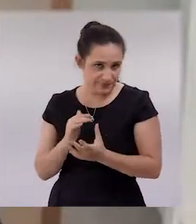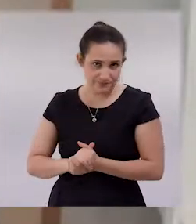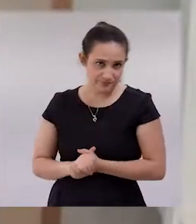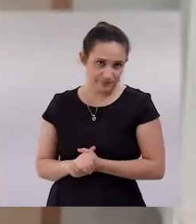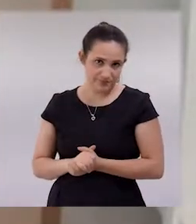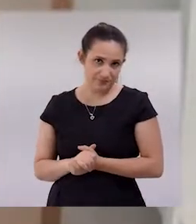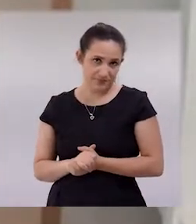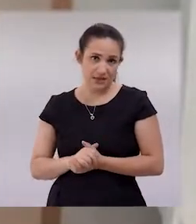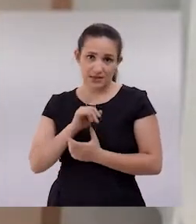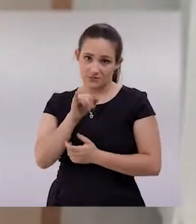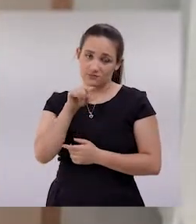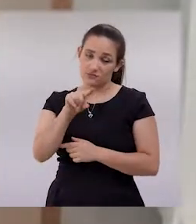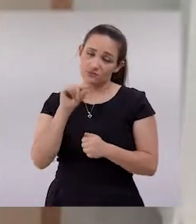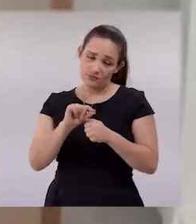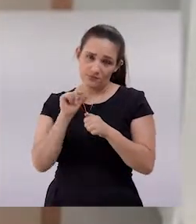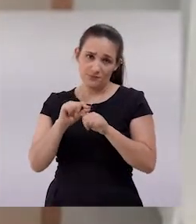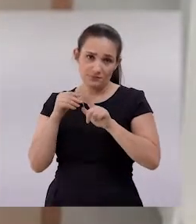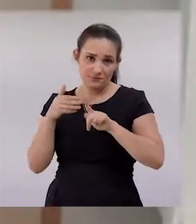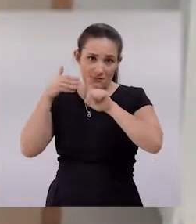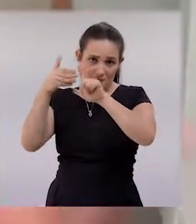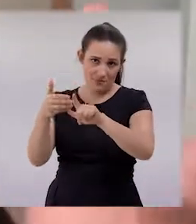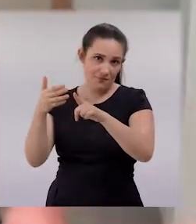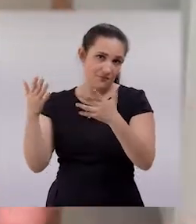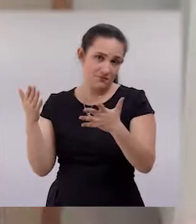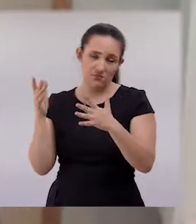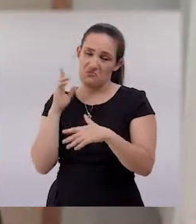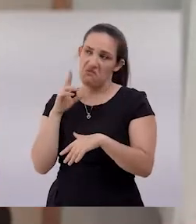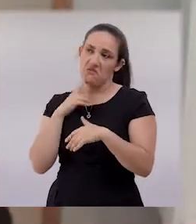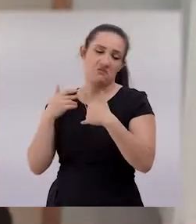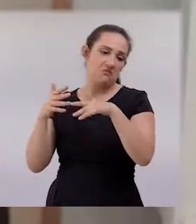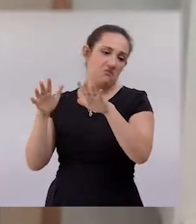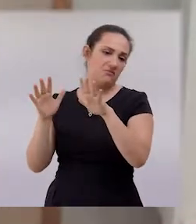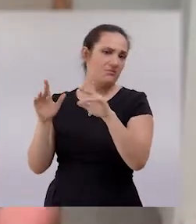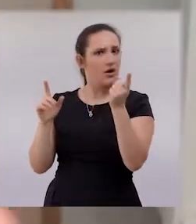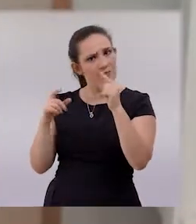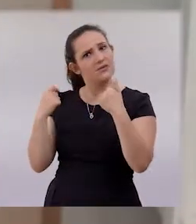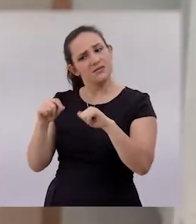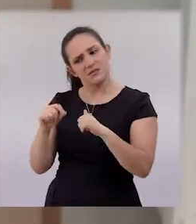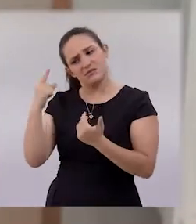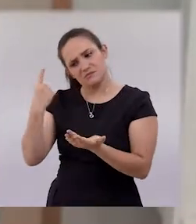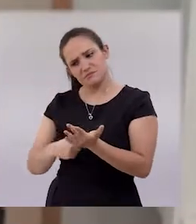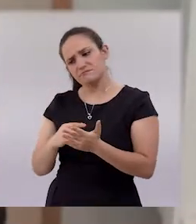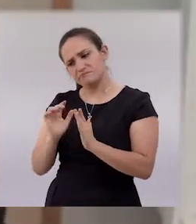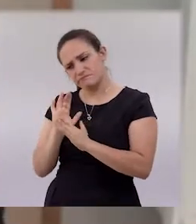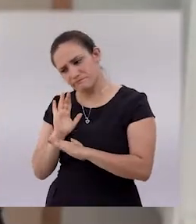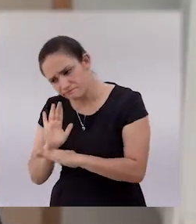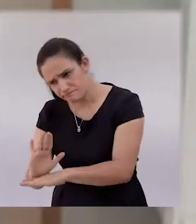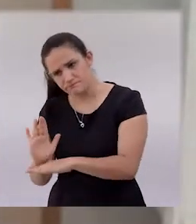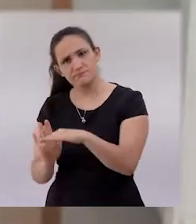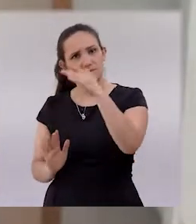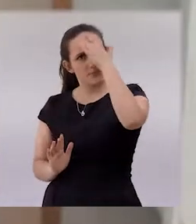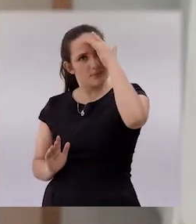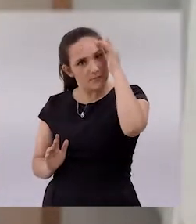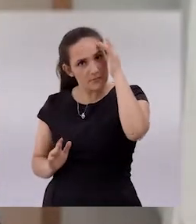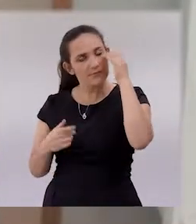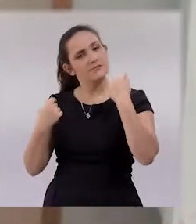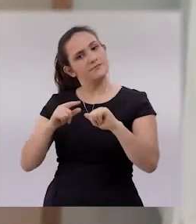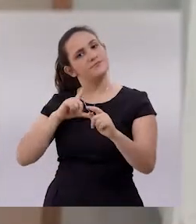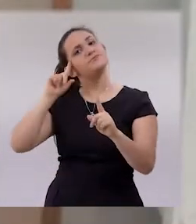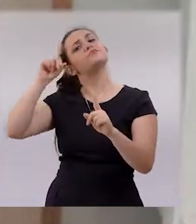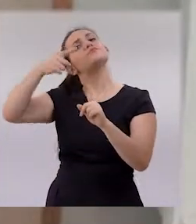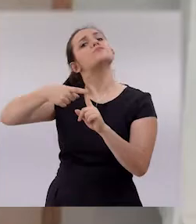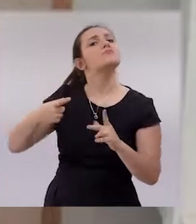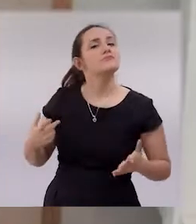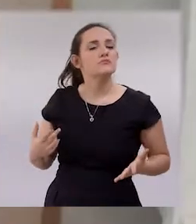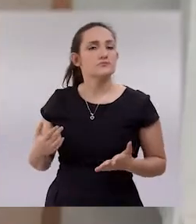Então, você fazer uma teleconsulta por fazer teleconsulta não vale a pena, né? A gente precisa ter